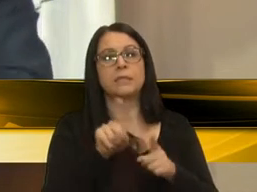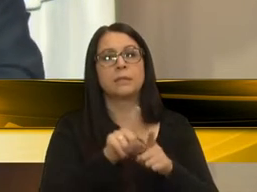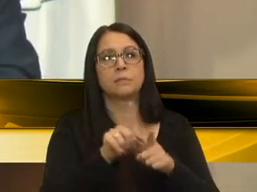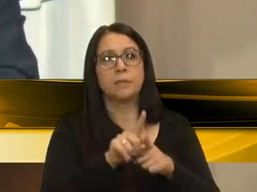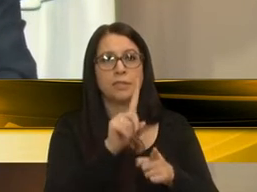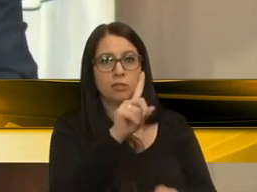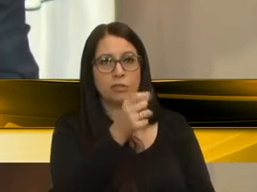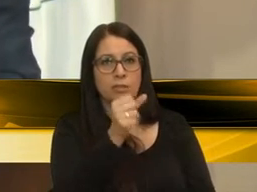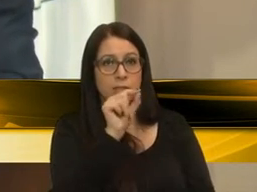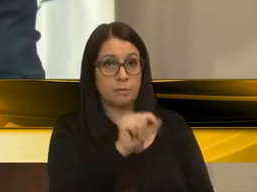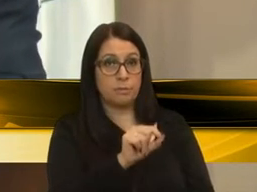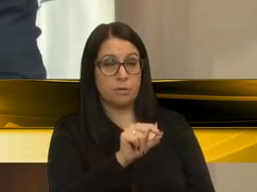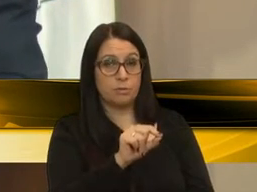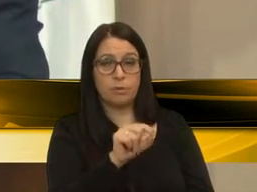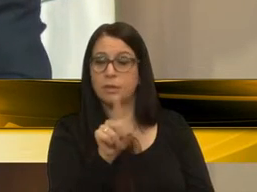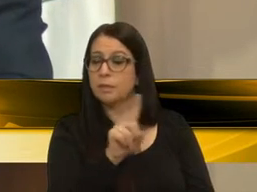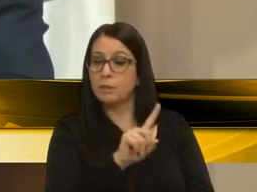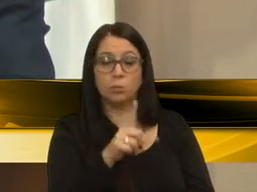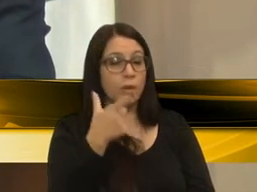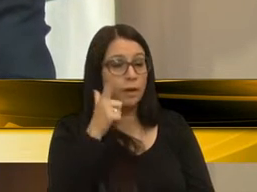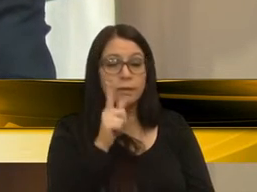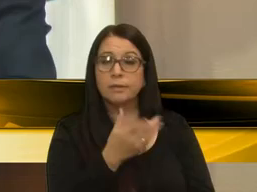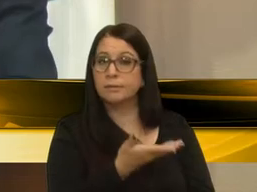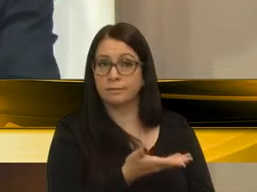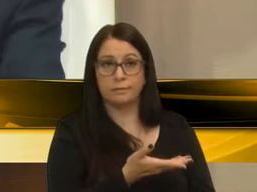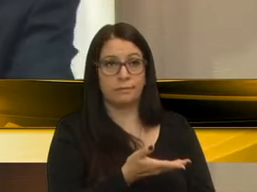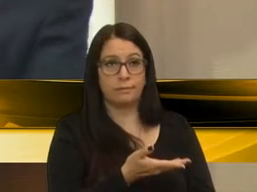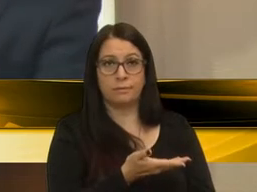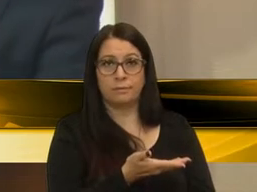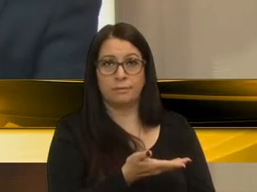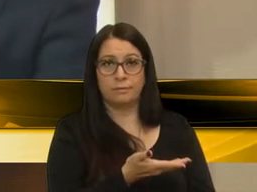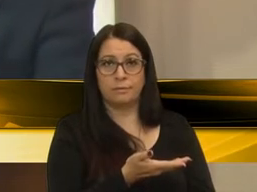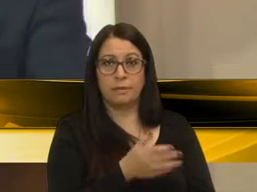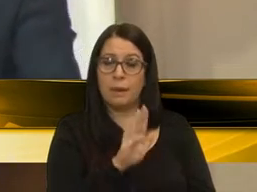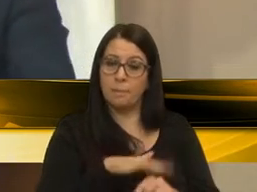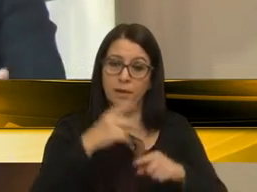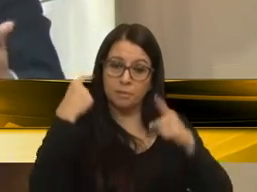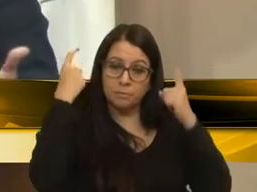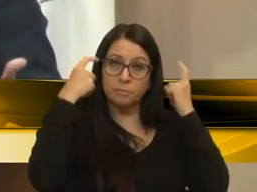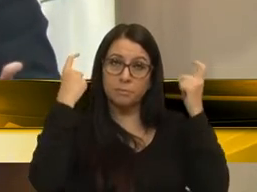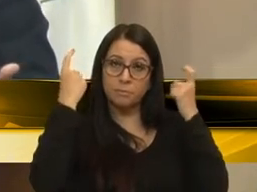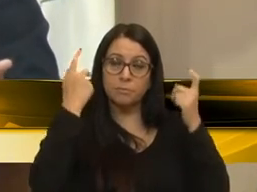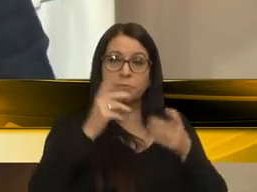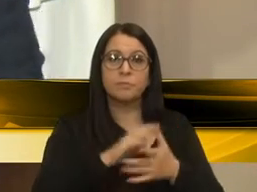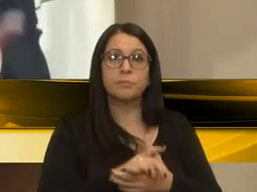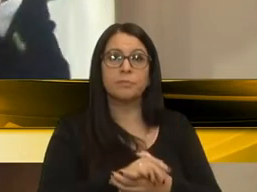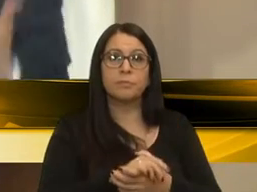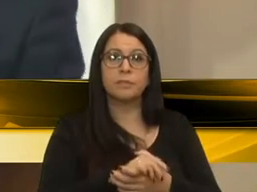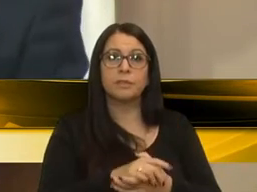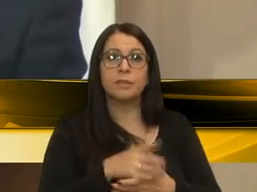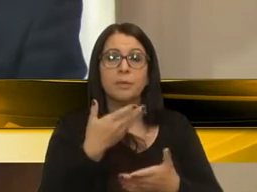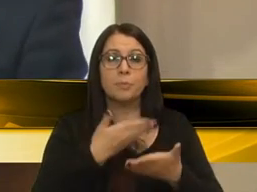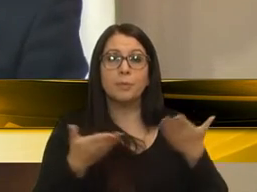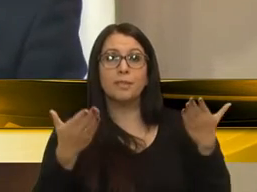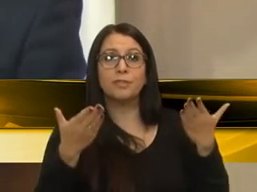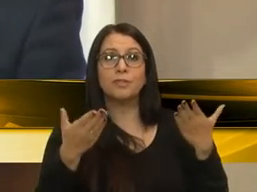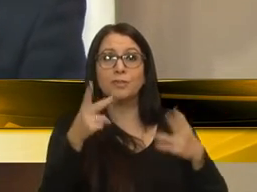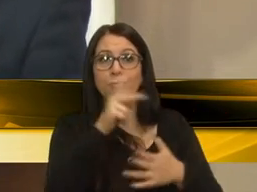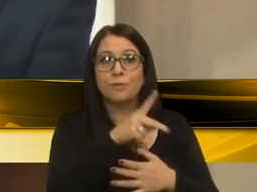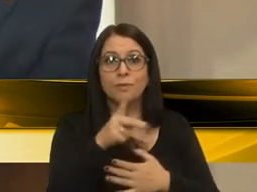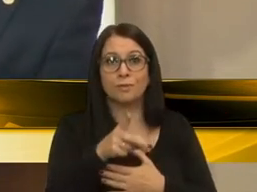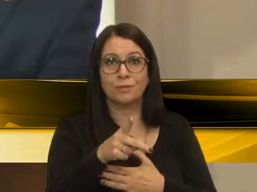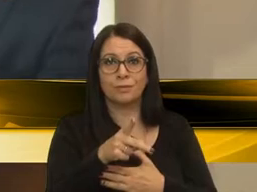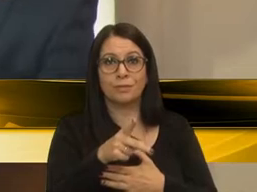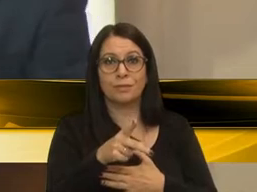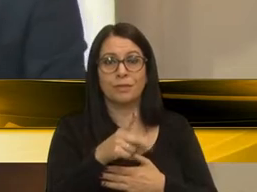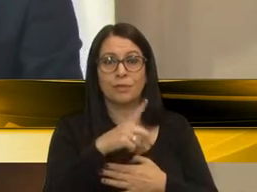de 16 mil e que não está recebendo. E muito mais preocupante é ter perdido os professores